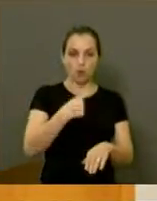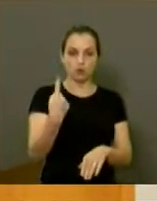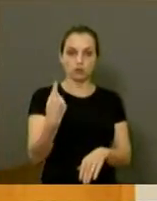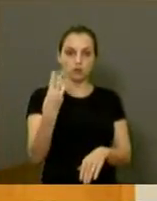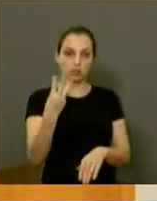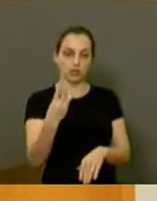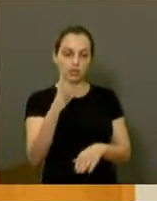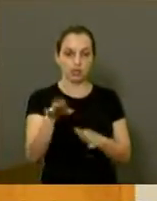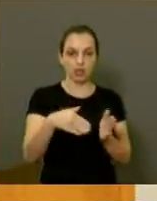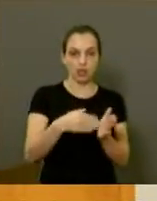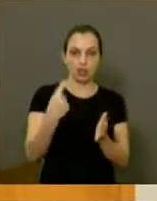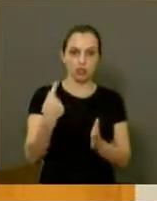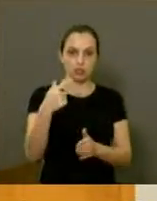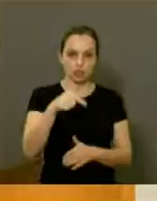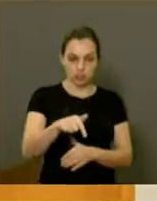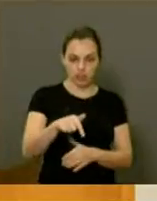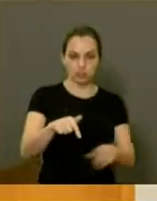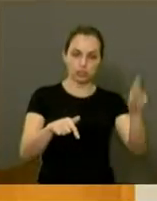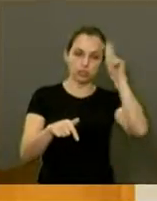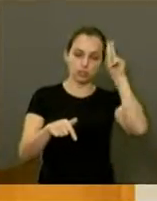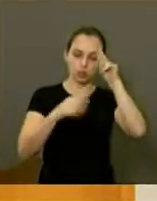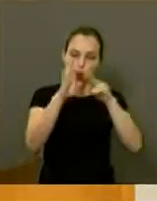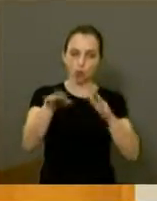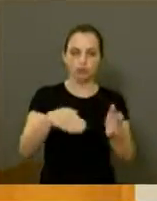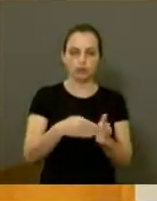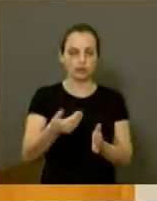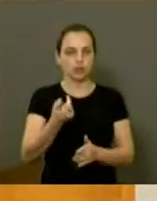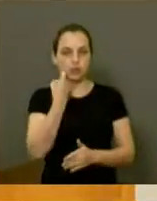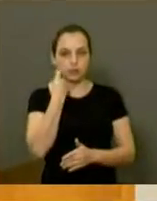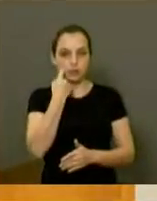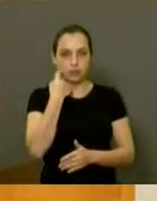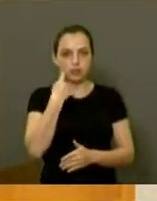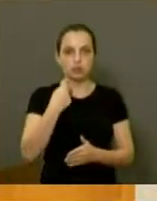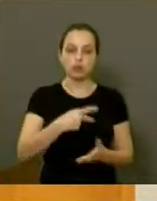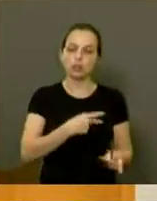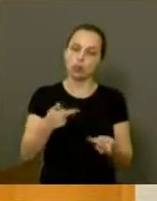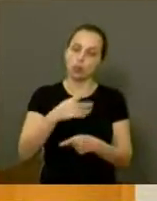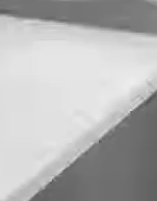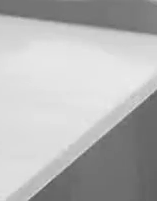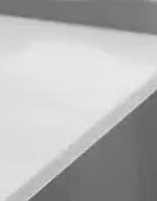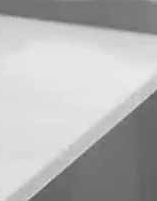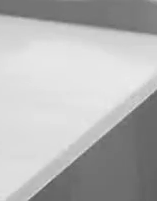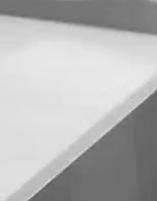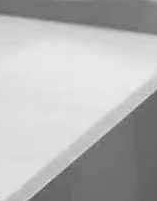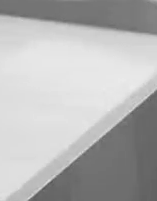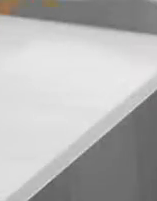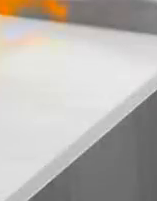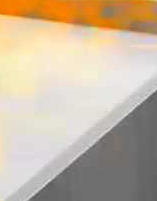17 horas, de segunda a sexta-feira. Estão todos convidados e uma boa noite a todos.